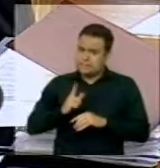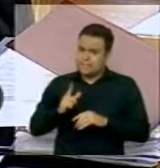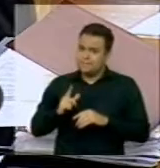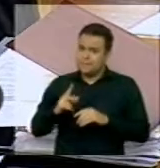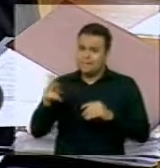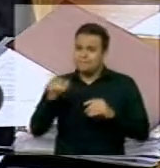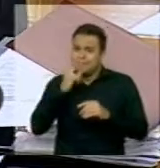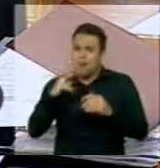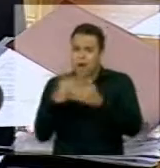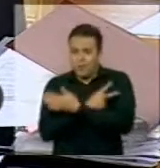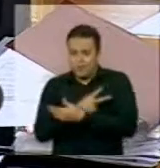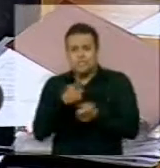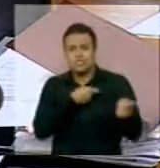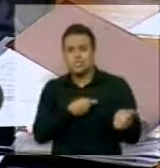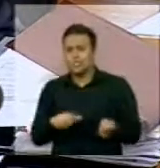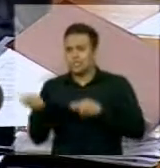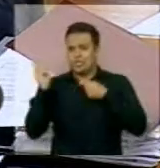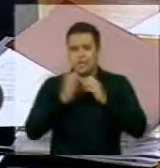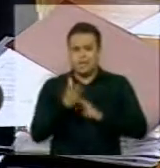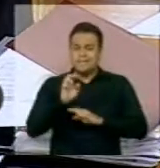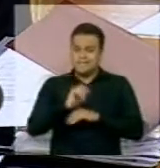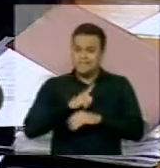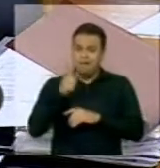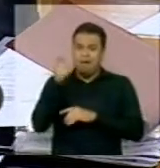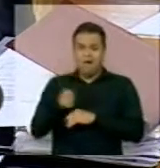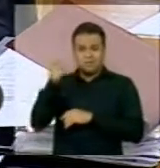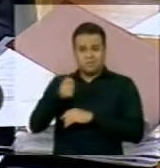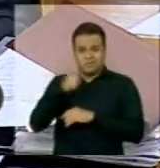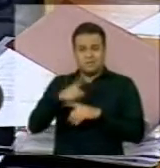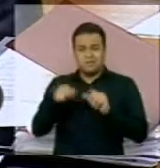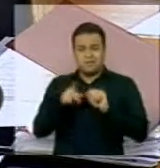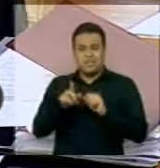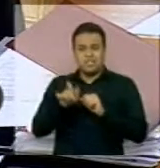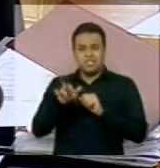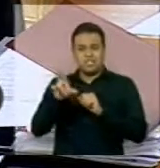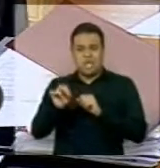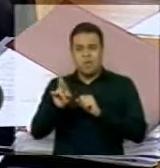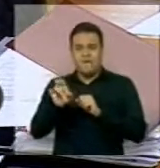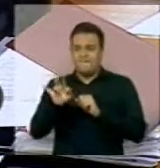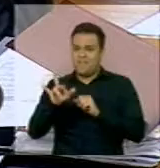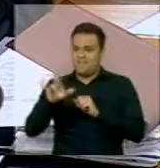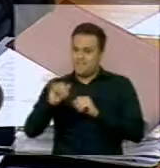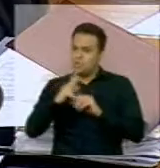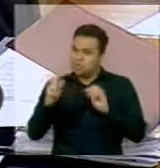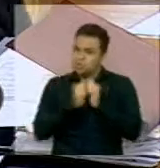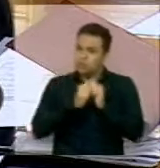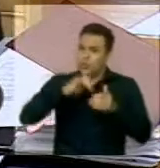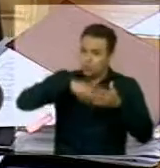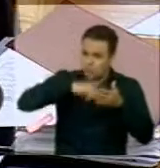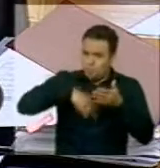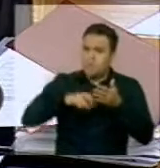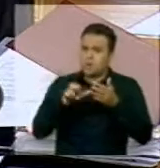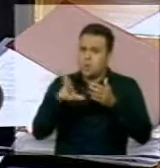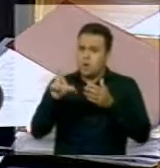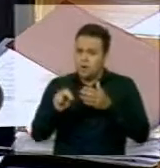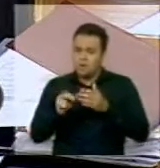todos os dias. Se unem várias associações para fazer o georreferenciamento, juntam documentos, obviamente, aqui,